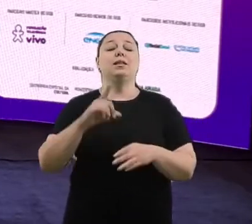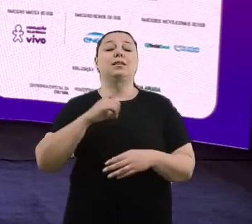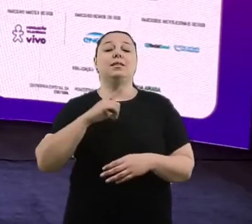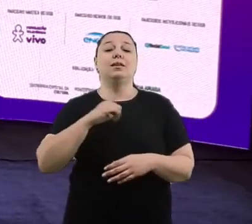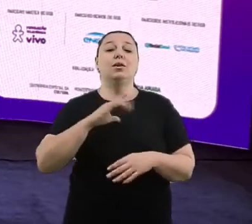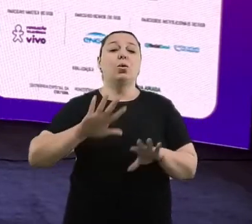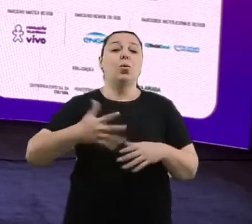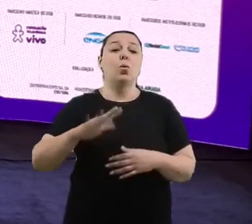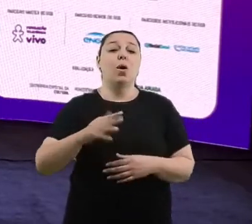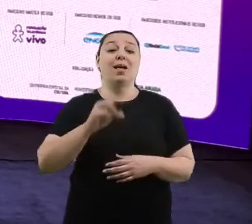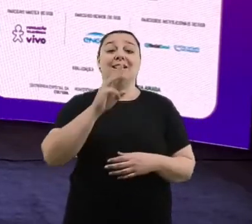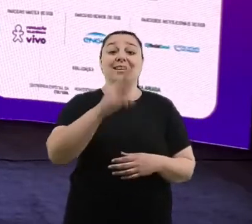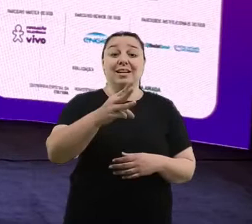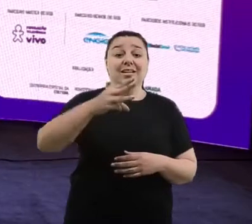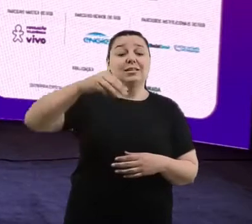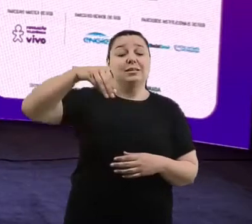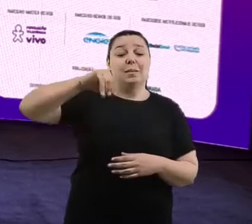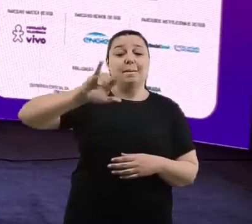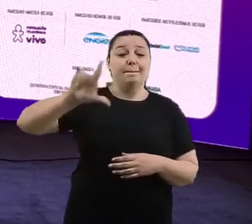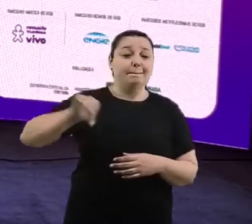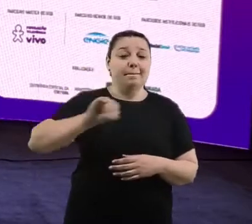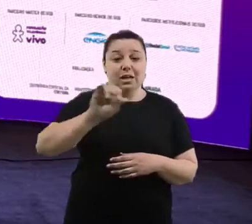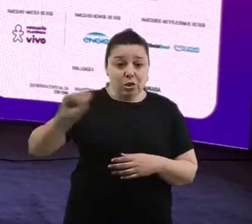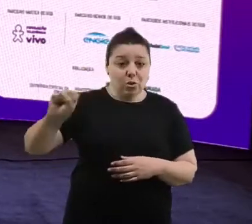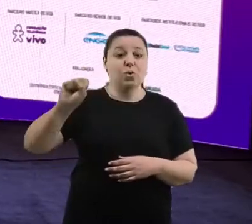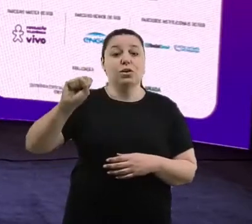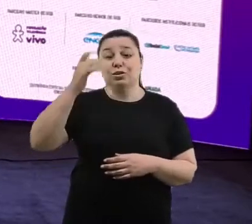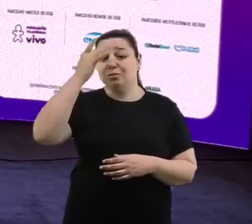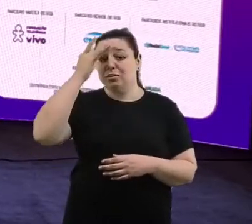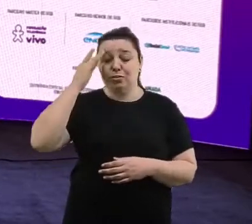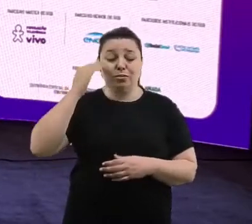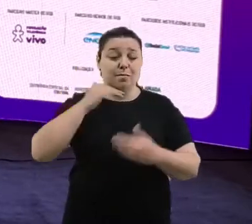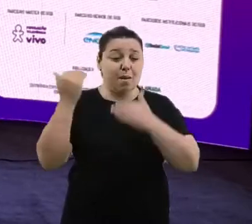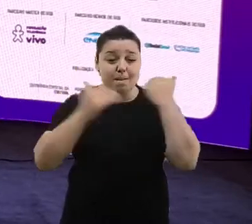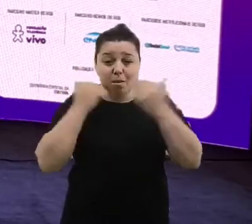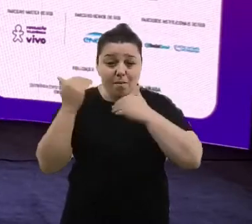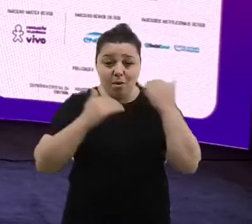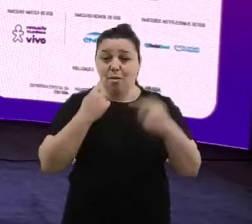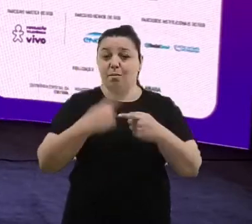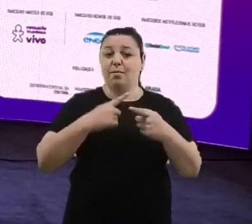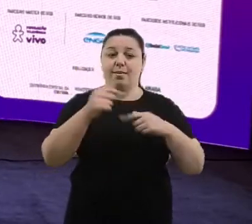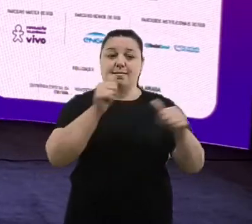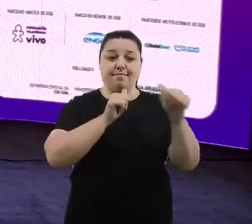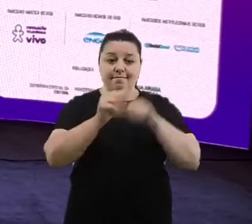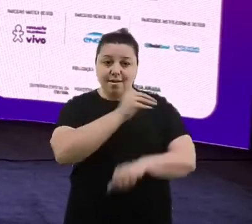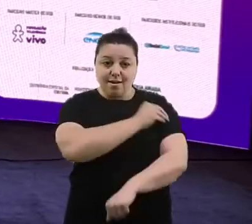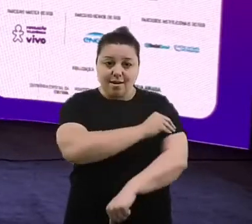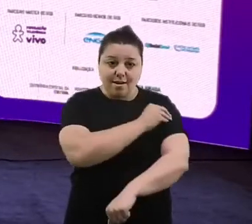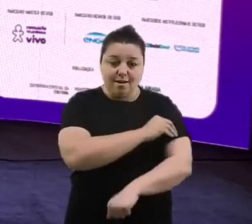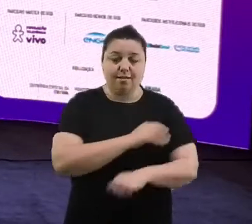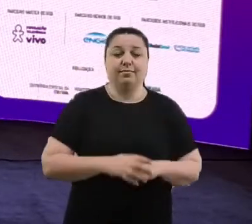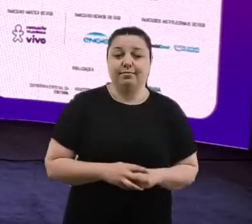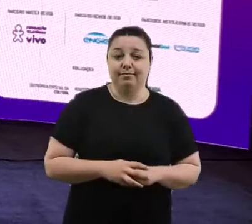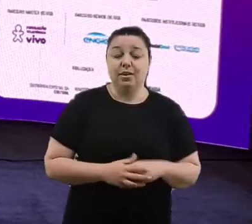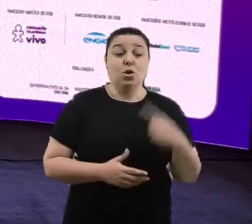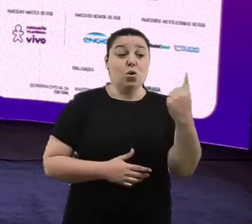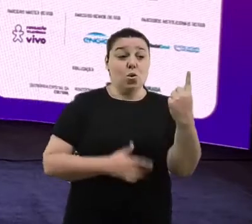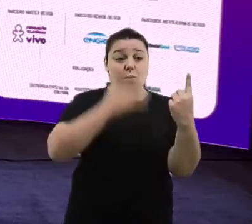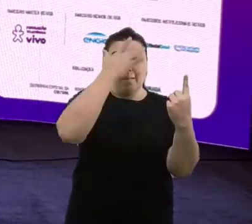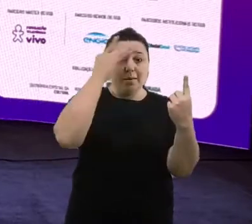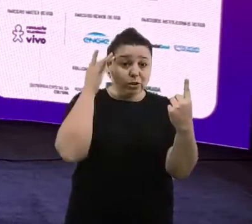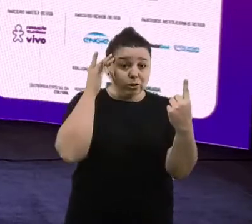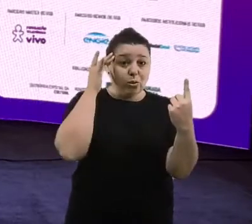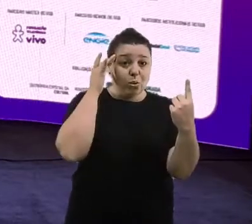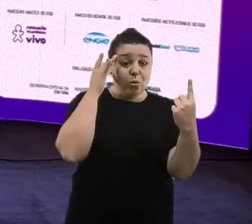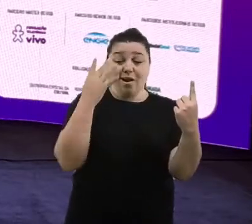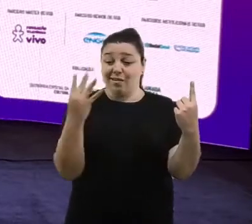morrem todos os anos, né, dados sobre o uso nocivo de álcool, uma pessoa morre a cada 40 segundos de suicídio. E